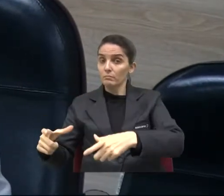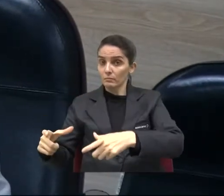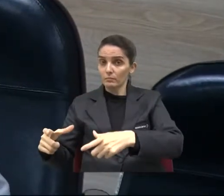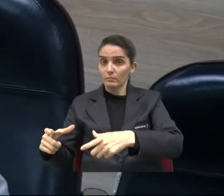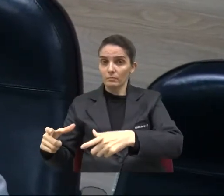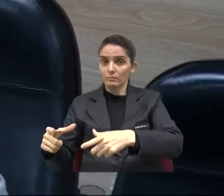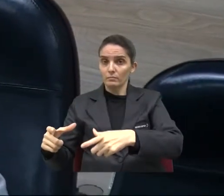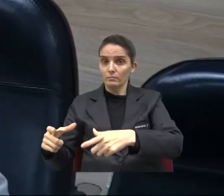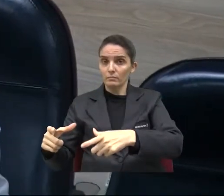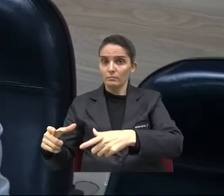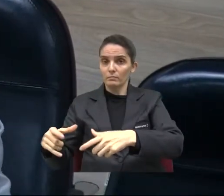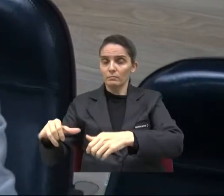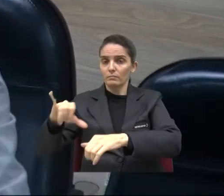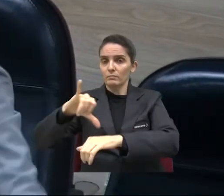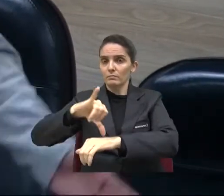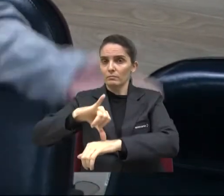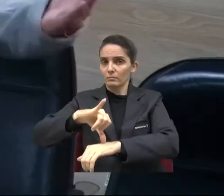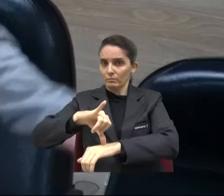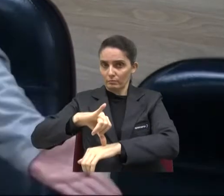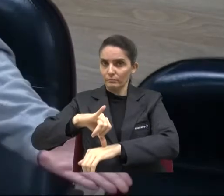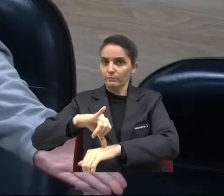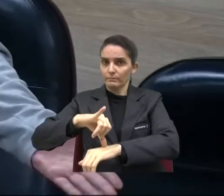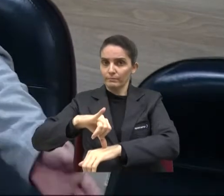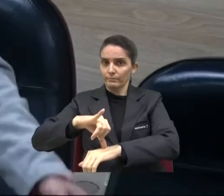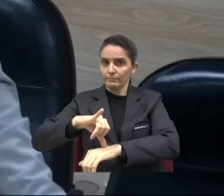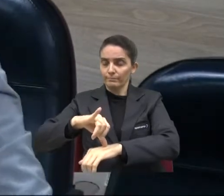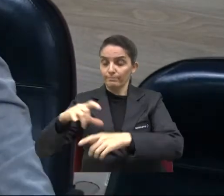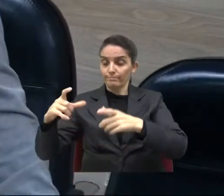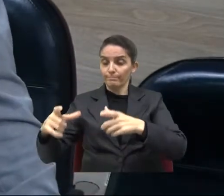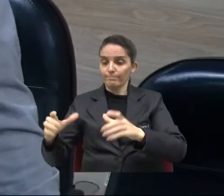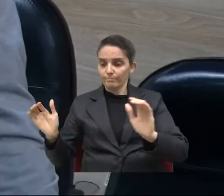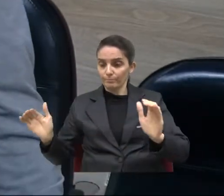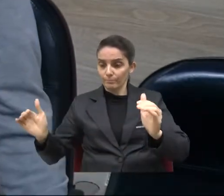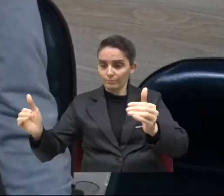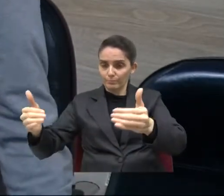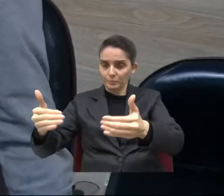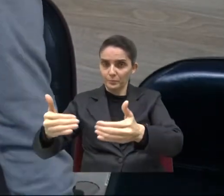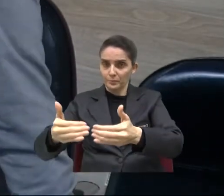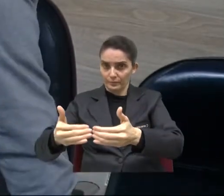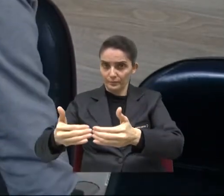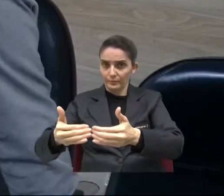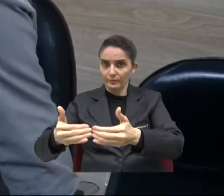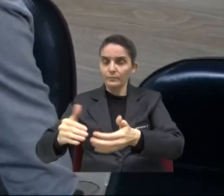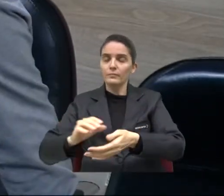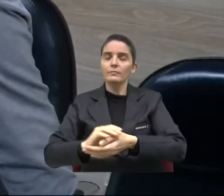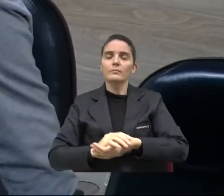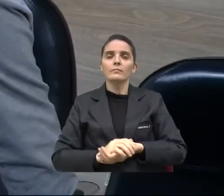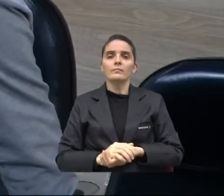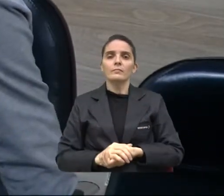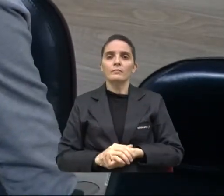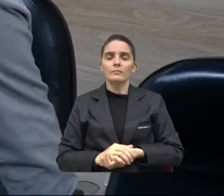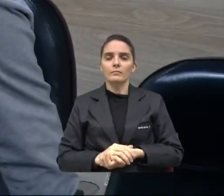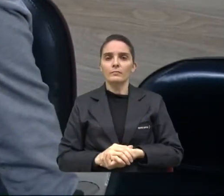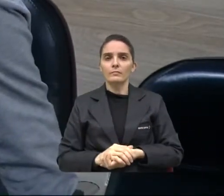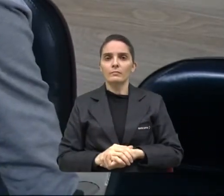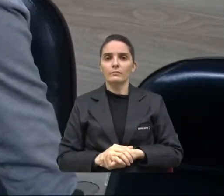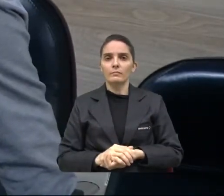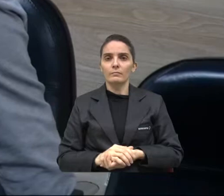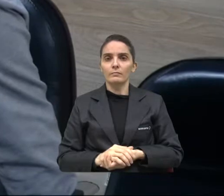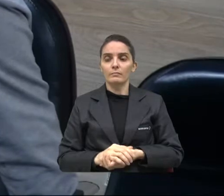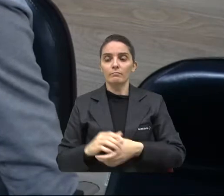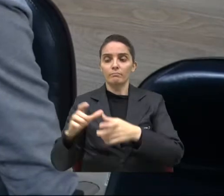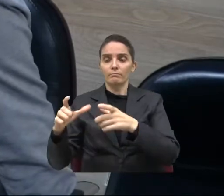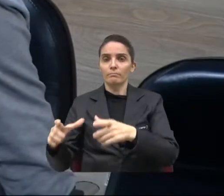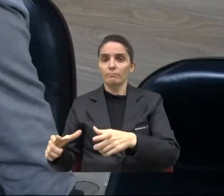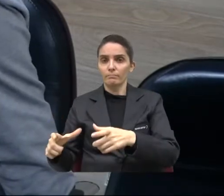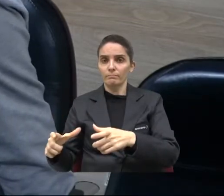quase que central, hoje fechada, sendo até como um ponto estratégico de